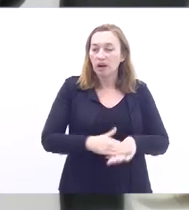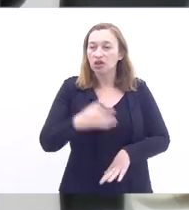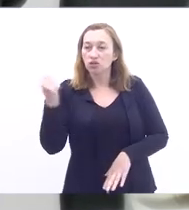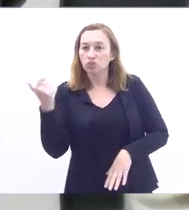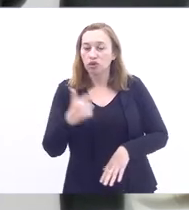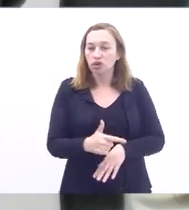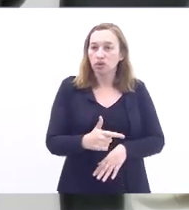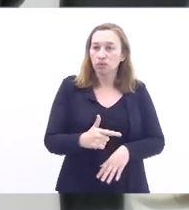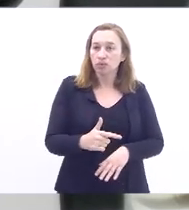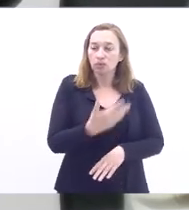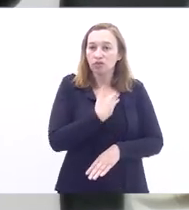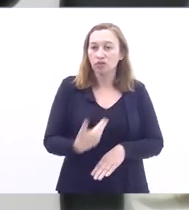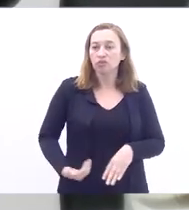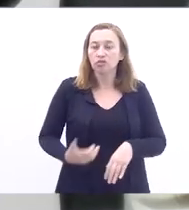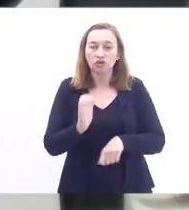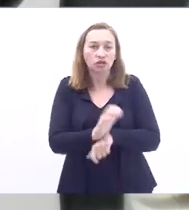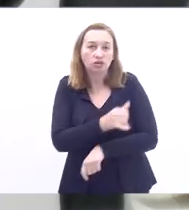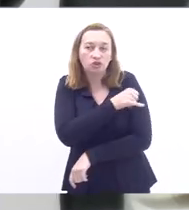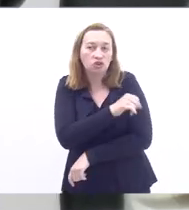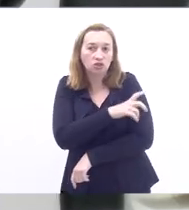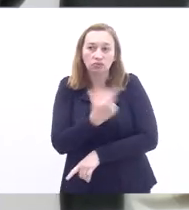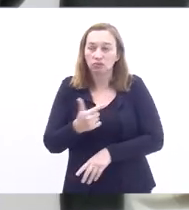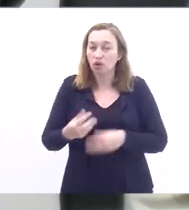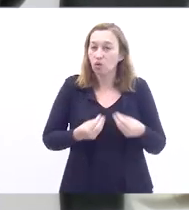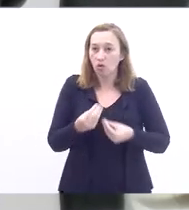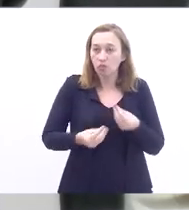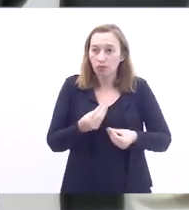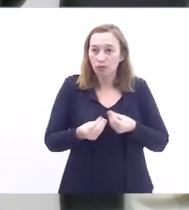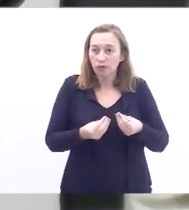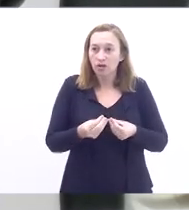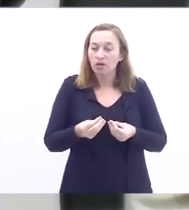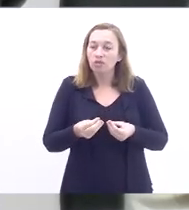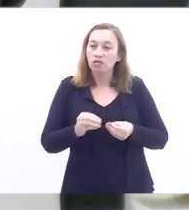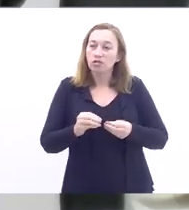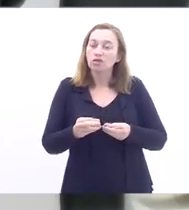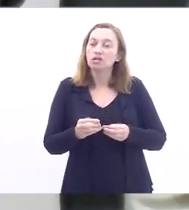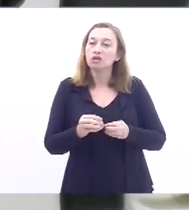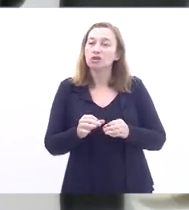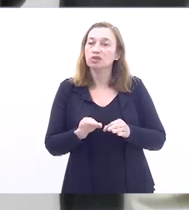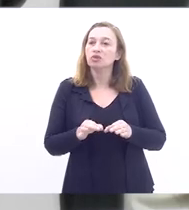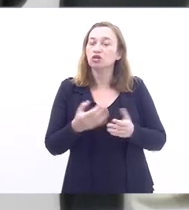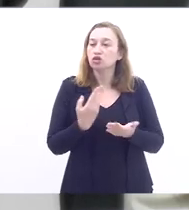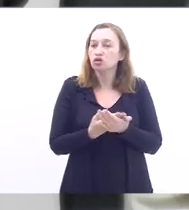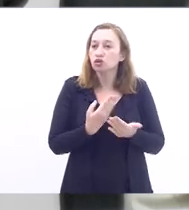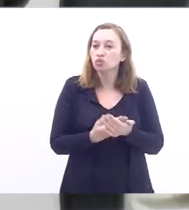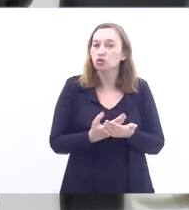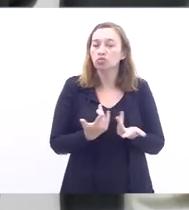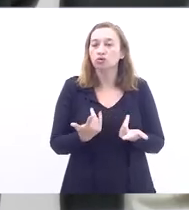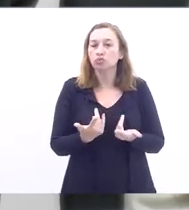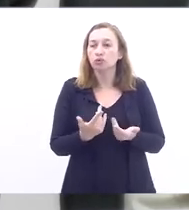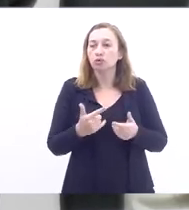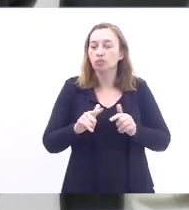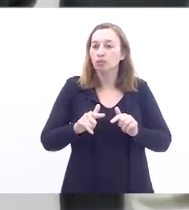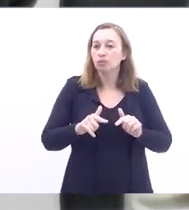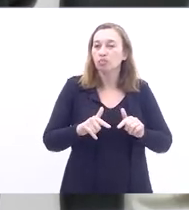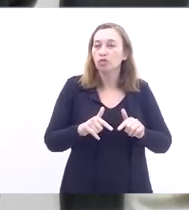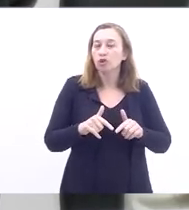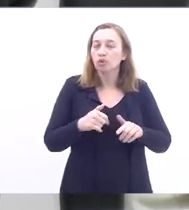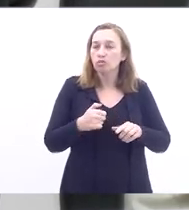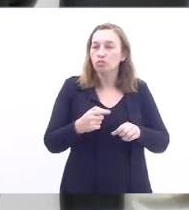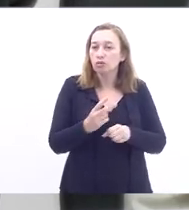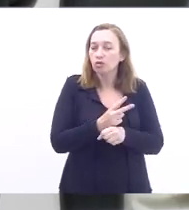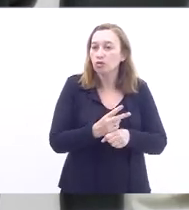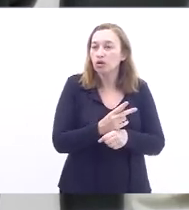do Estado do Rio de Janeiro mas mais do que isso na sua explanação depois que que a gente não pode utilizar Quando a